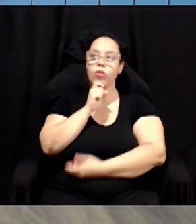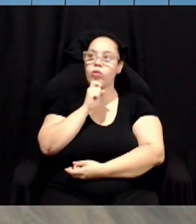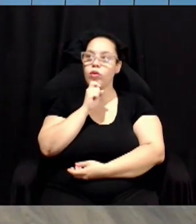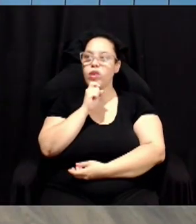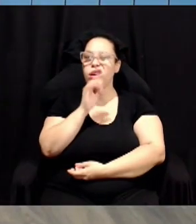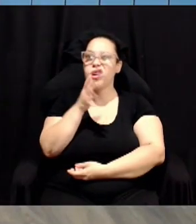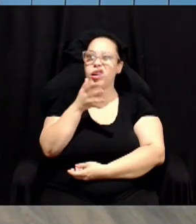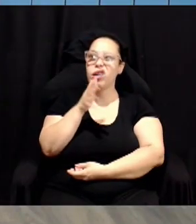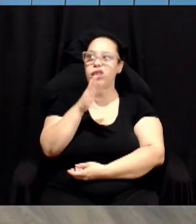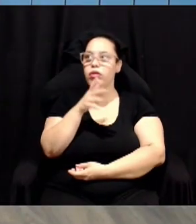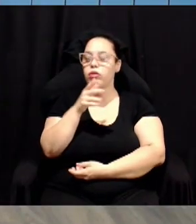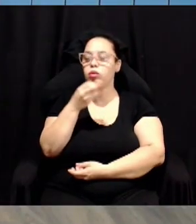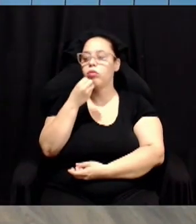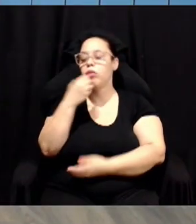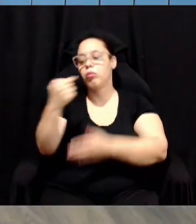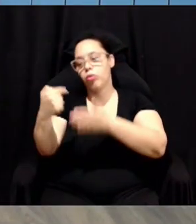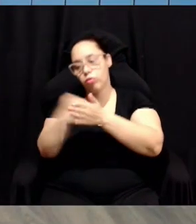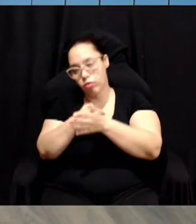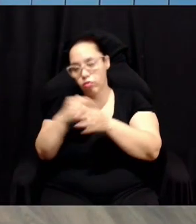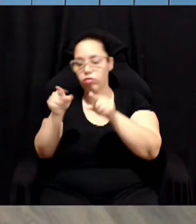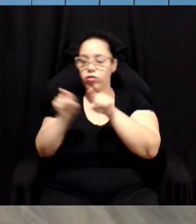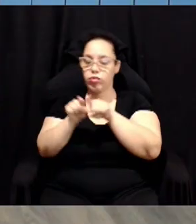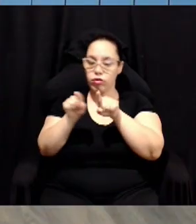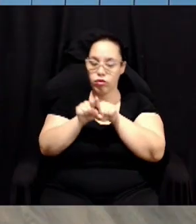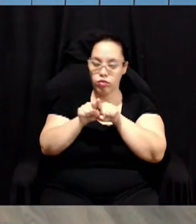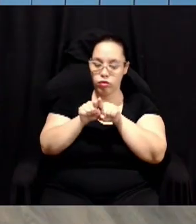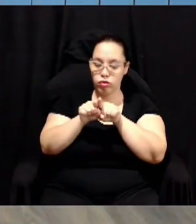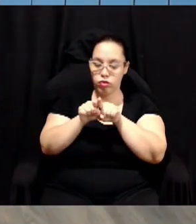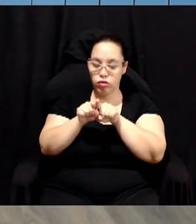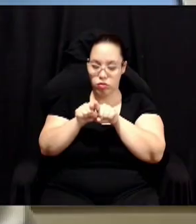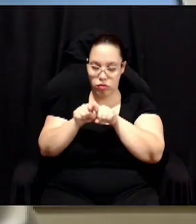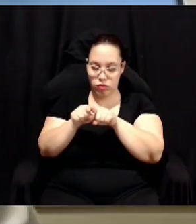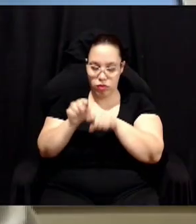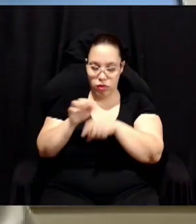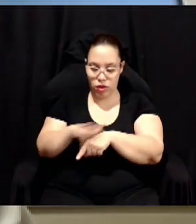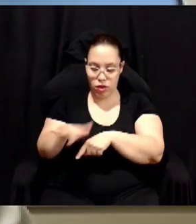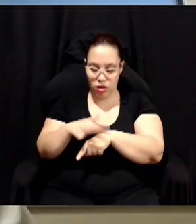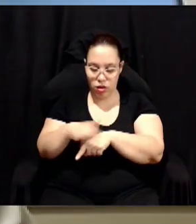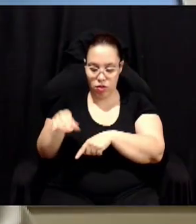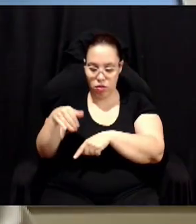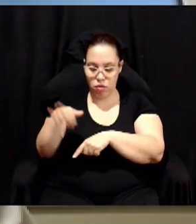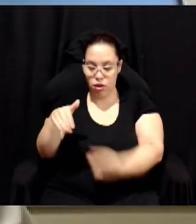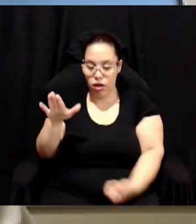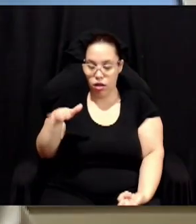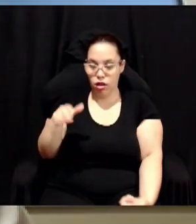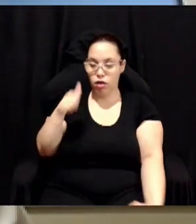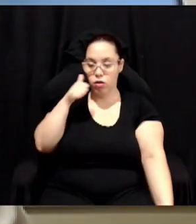Essa é uma boa pergunta, porque classicamente sempre acometeu mais mulheres, mas